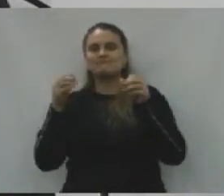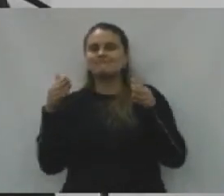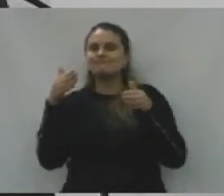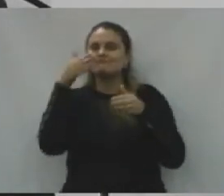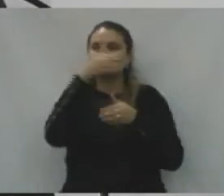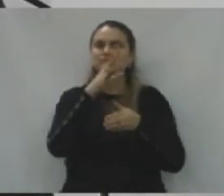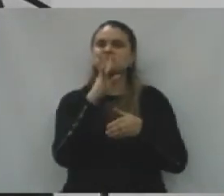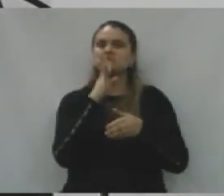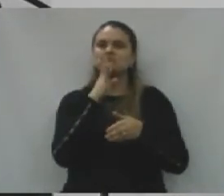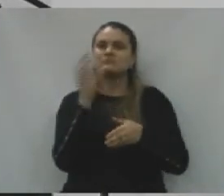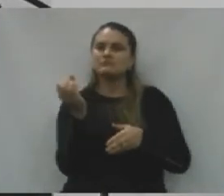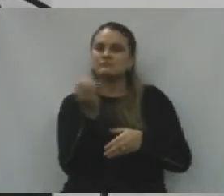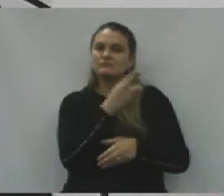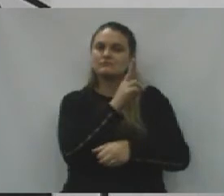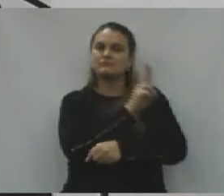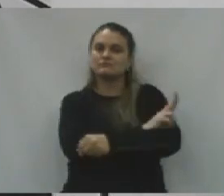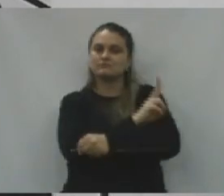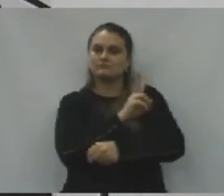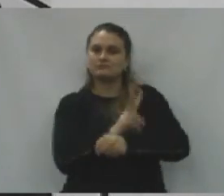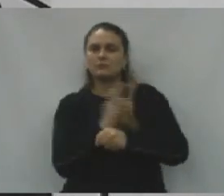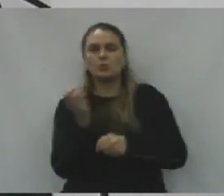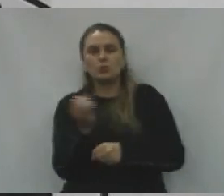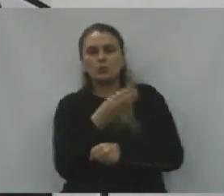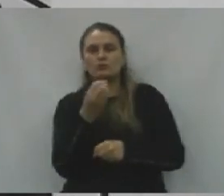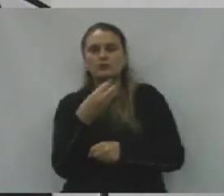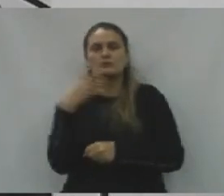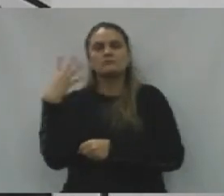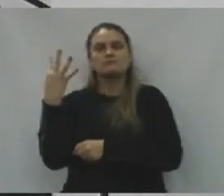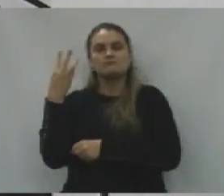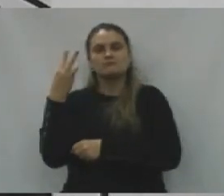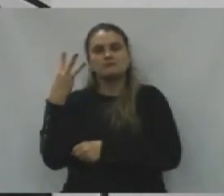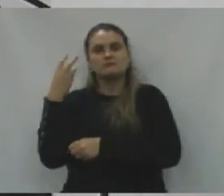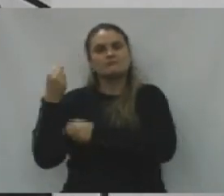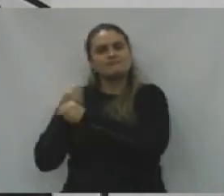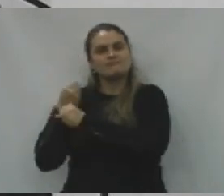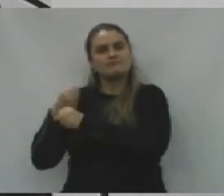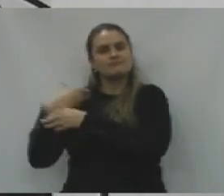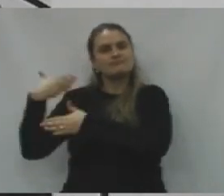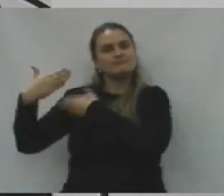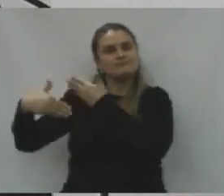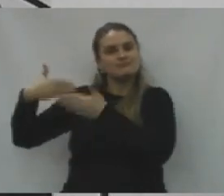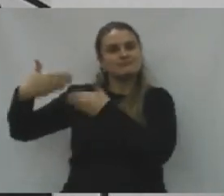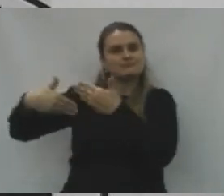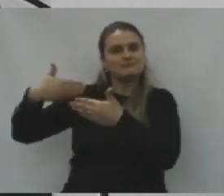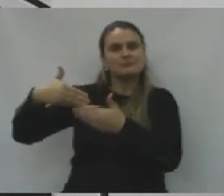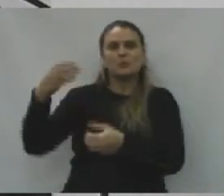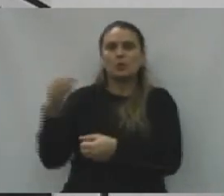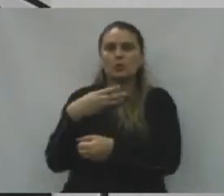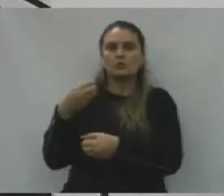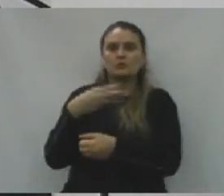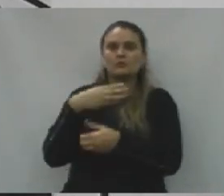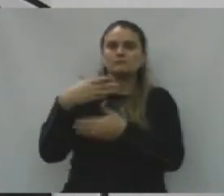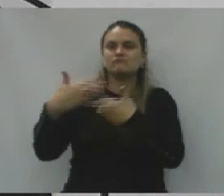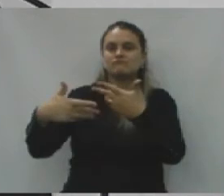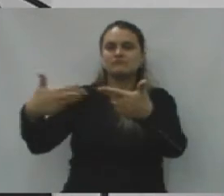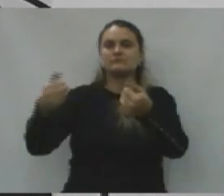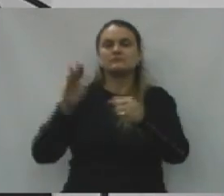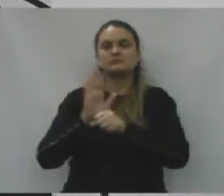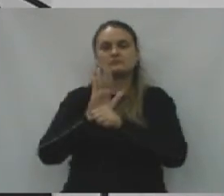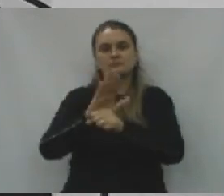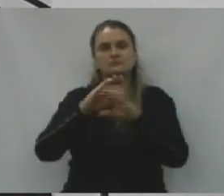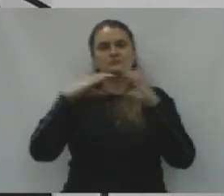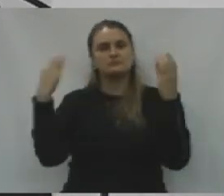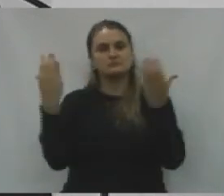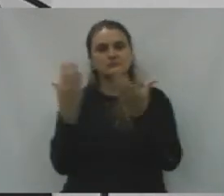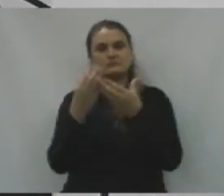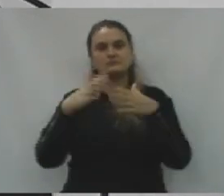nova Uniuv, que se renova a cada dia. Há 43 anos, desde 1974, atendendo toda uma comunidade, toda